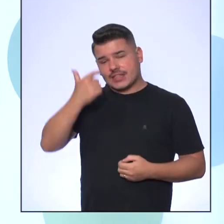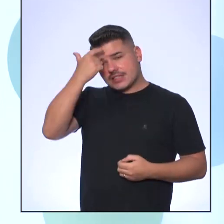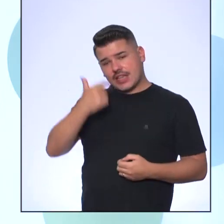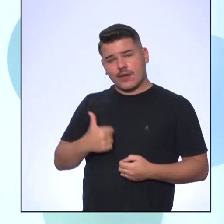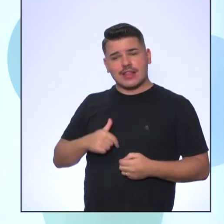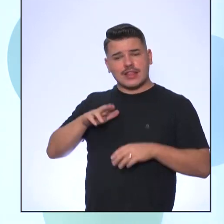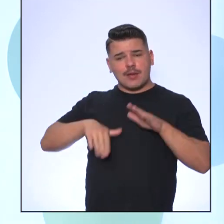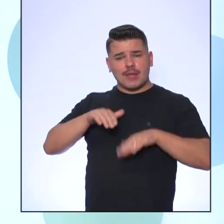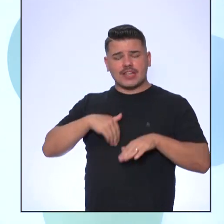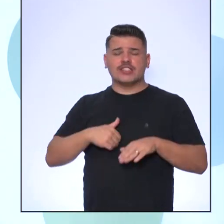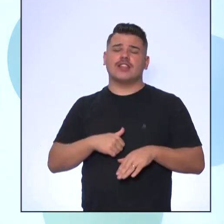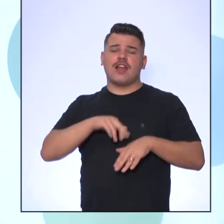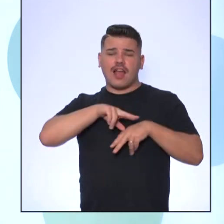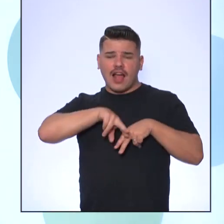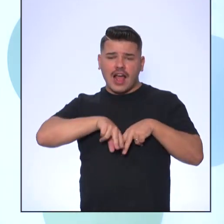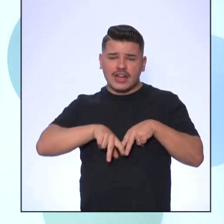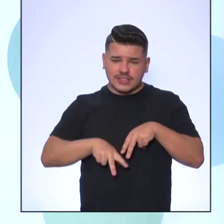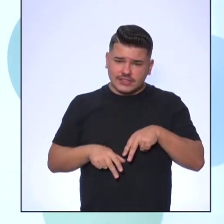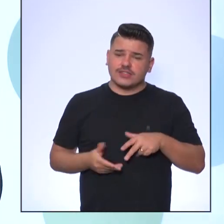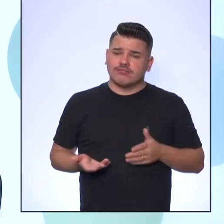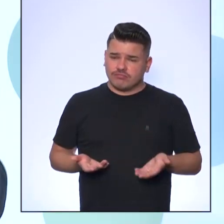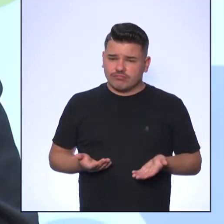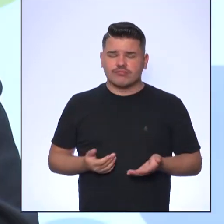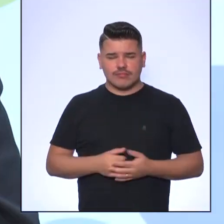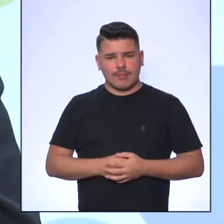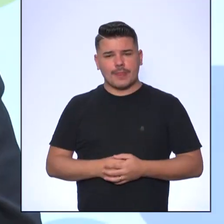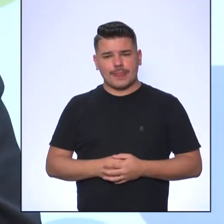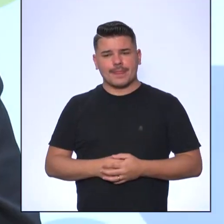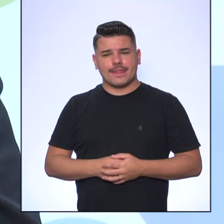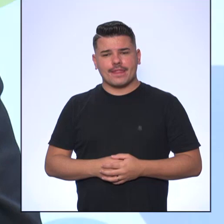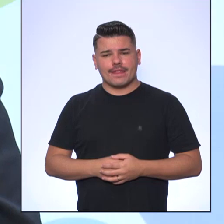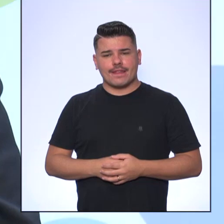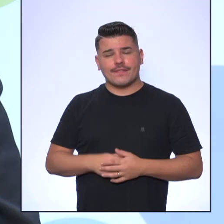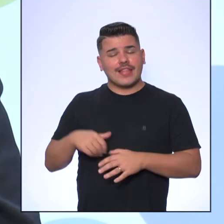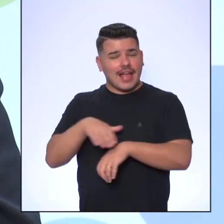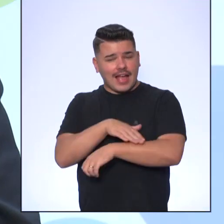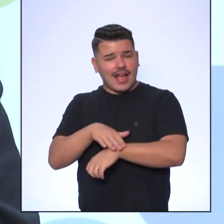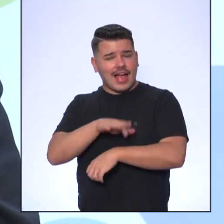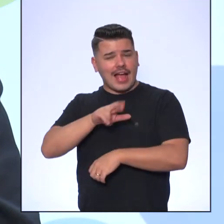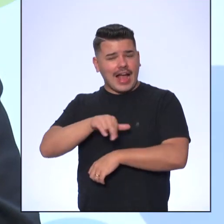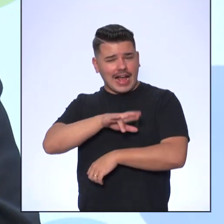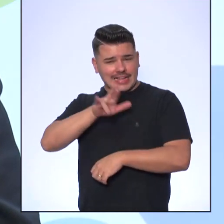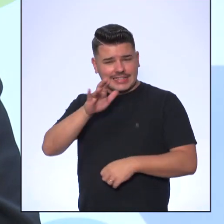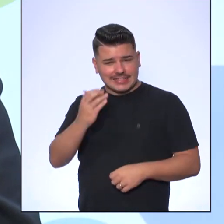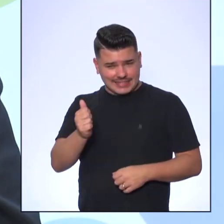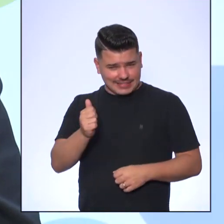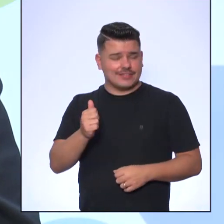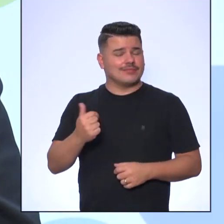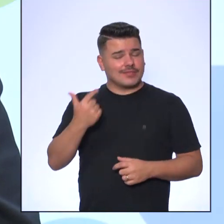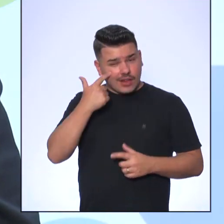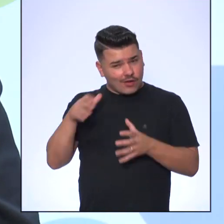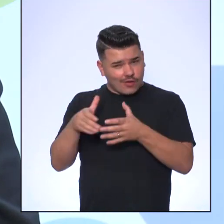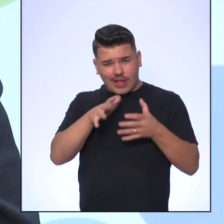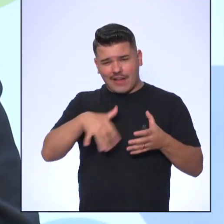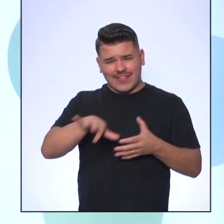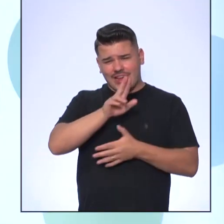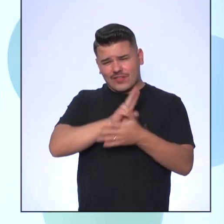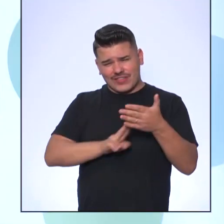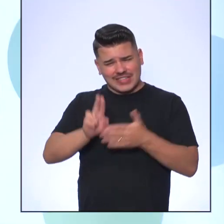também vagas exclusivas por meio do uso da nota do Enem. Então, diversas